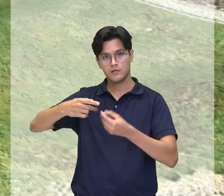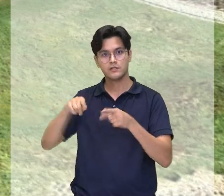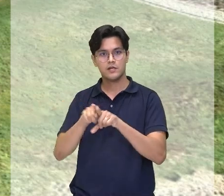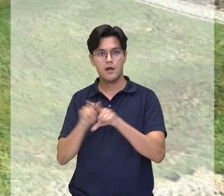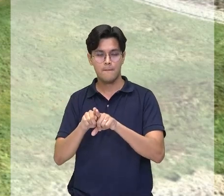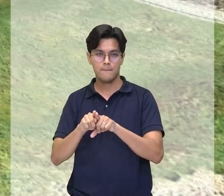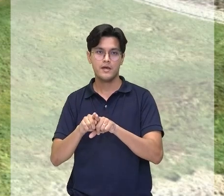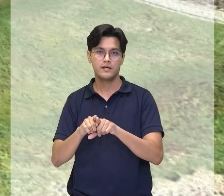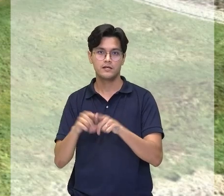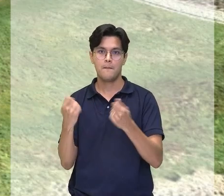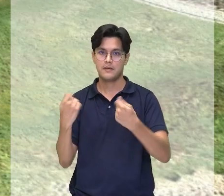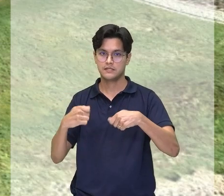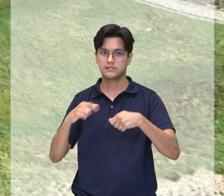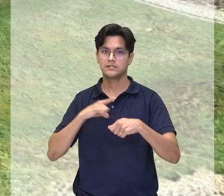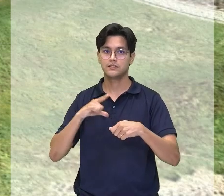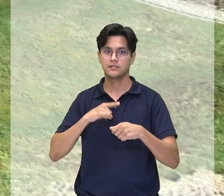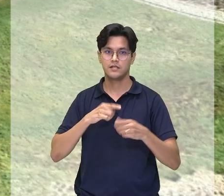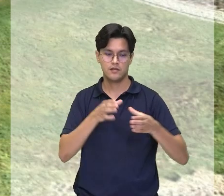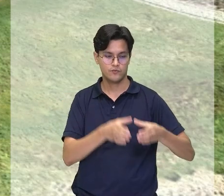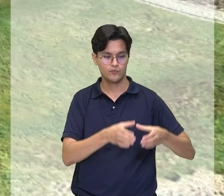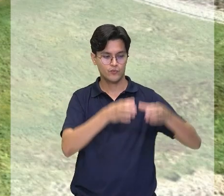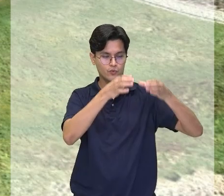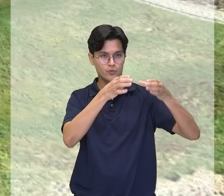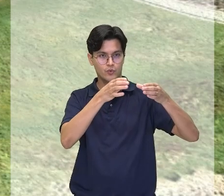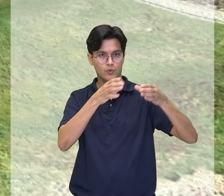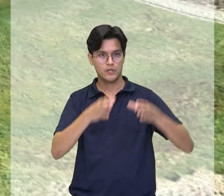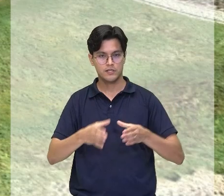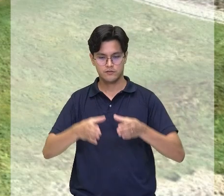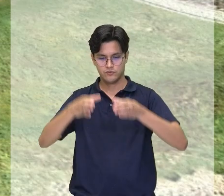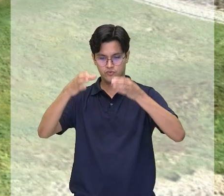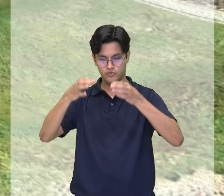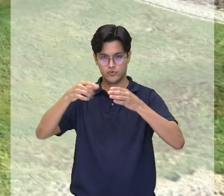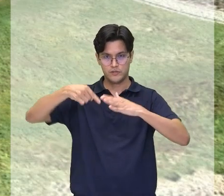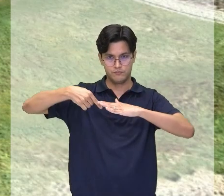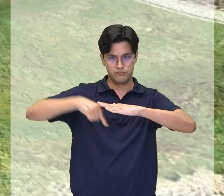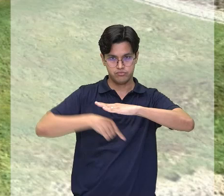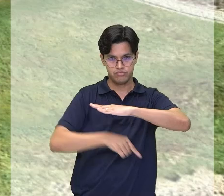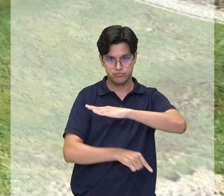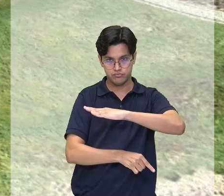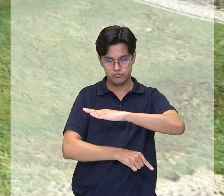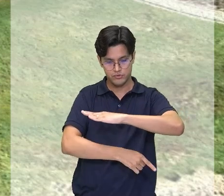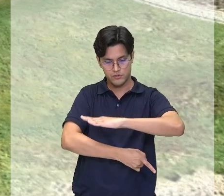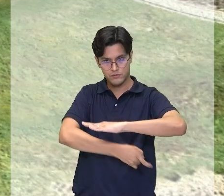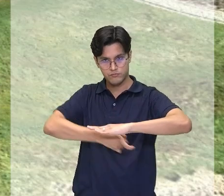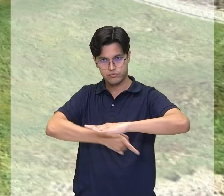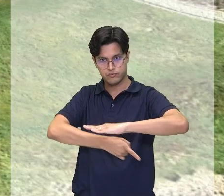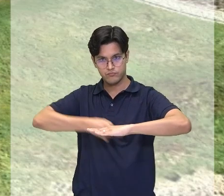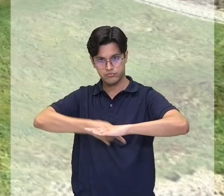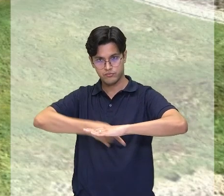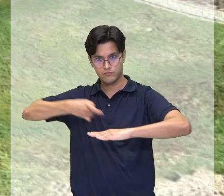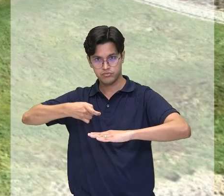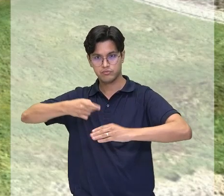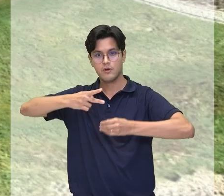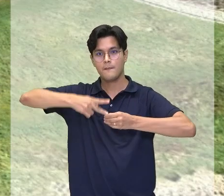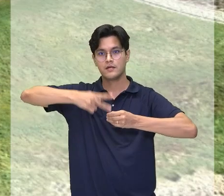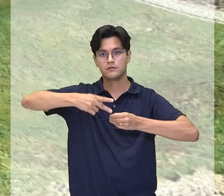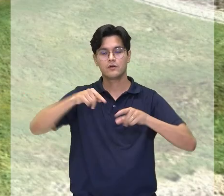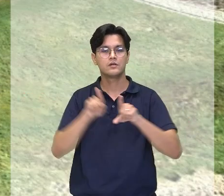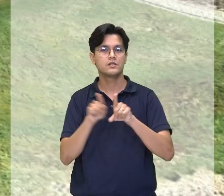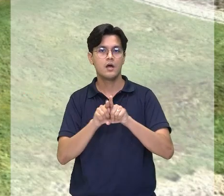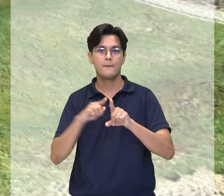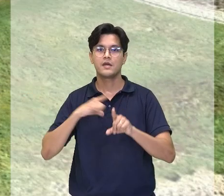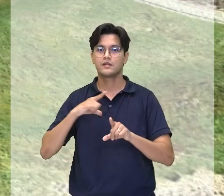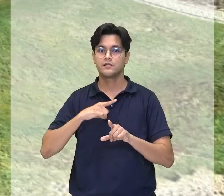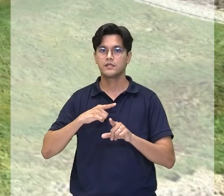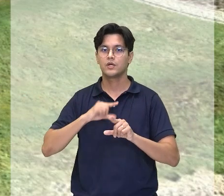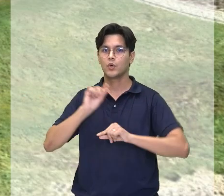torres de perfuração, aonde o petróleo é extraído, certo? Nós temos os